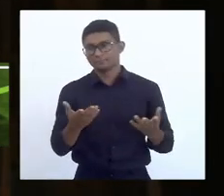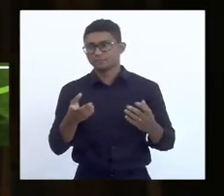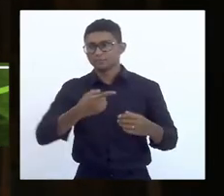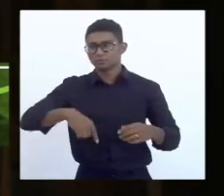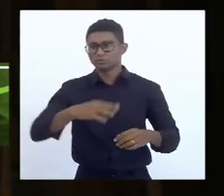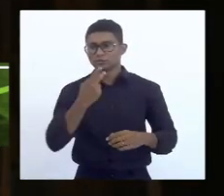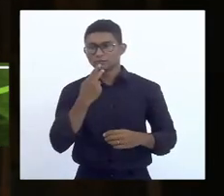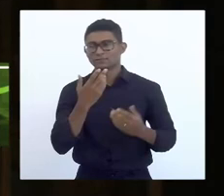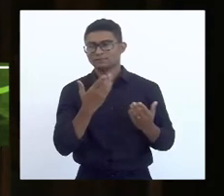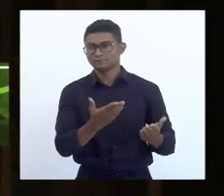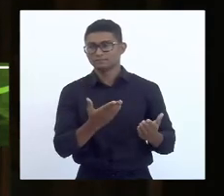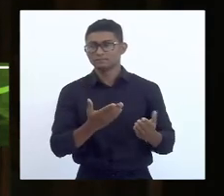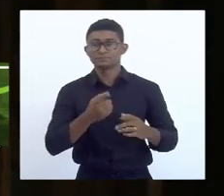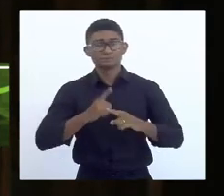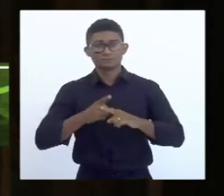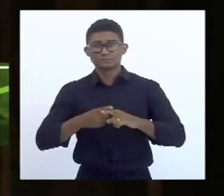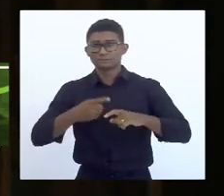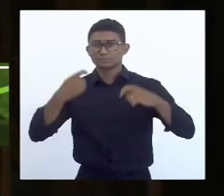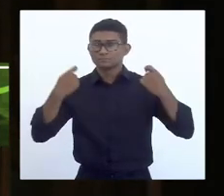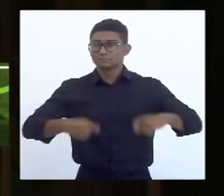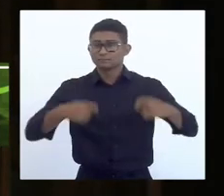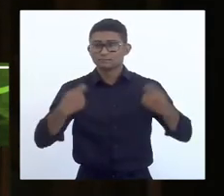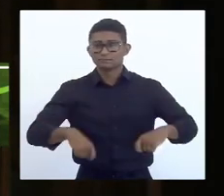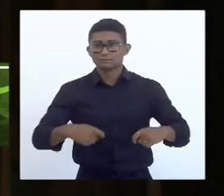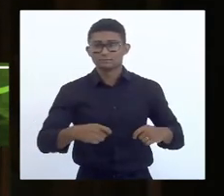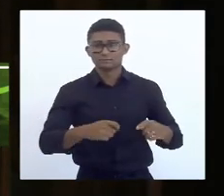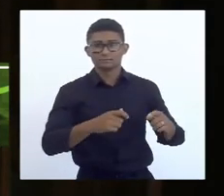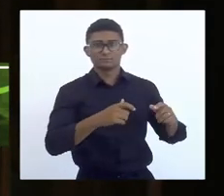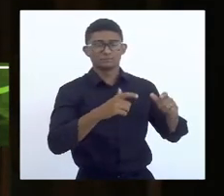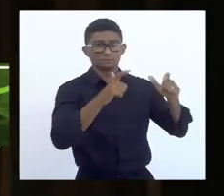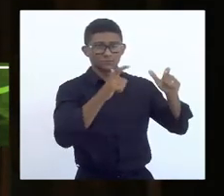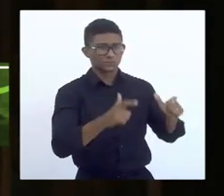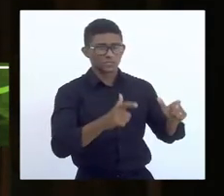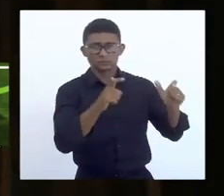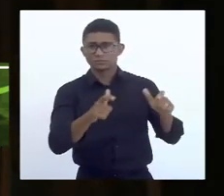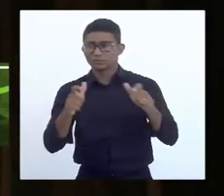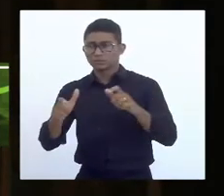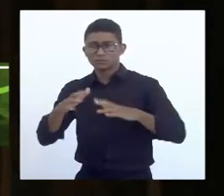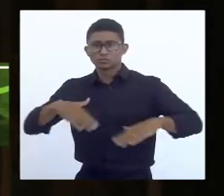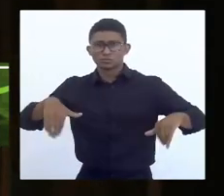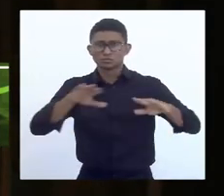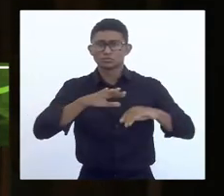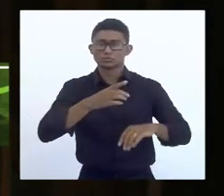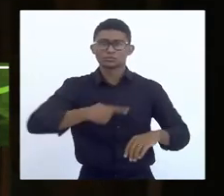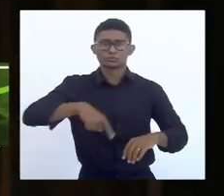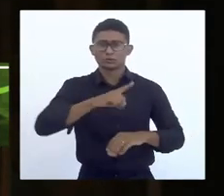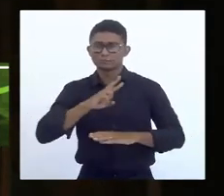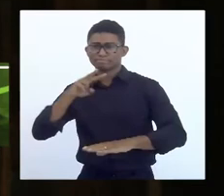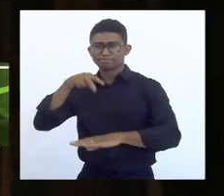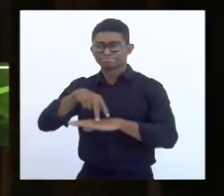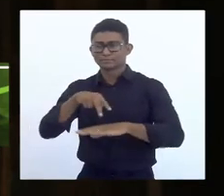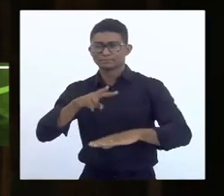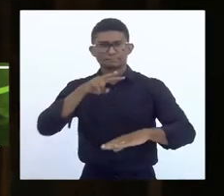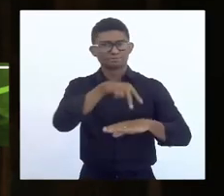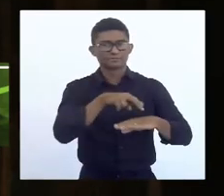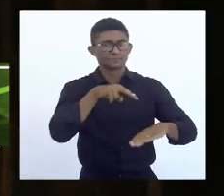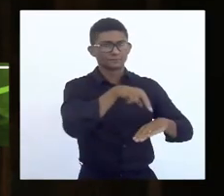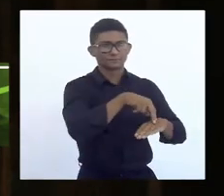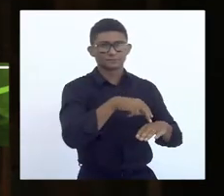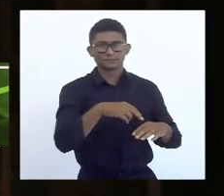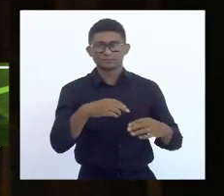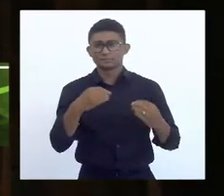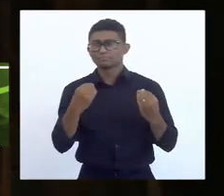Porque é preciso que os espaços sejam ocupados por nós para que a nossa perspectiva adentre o